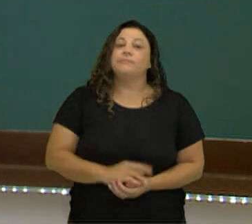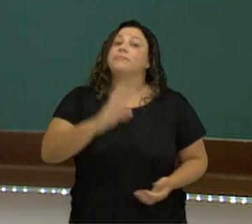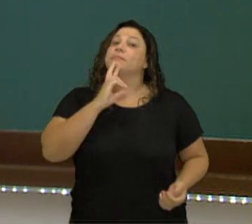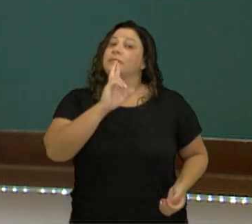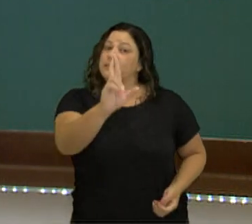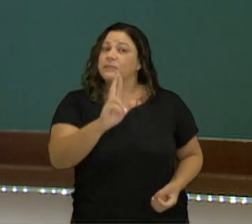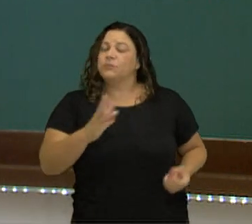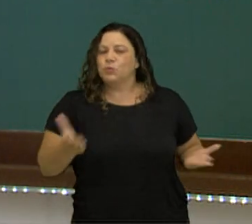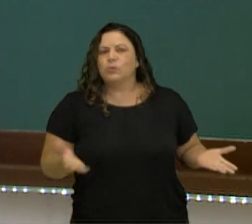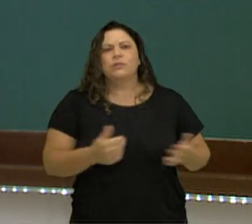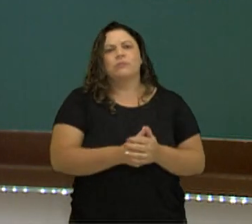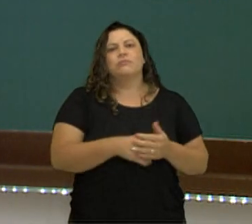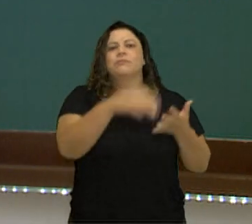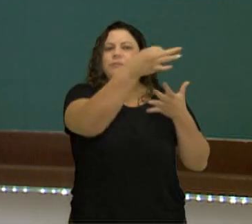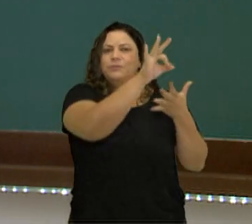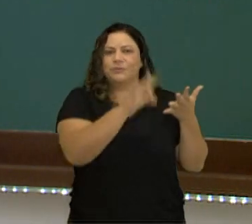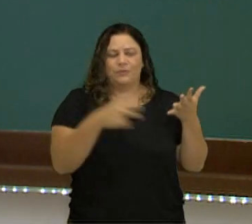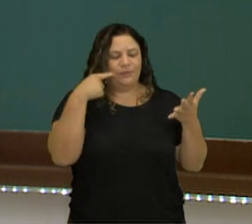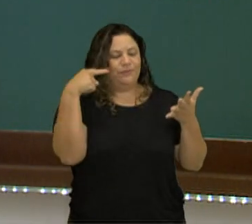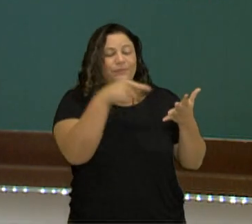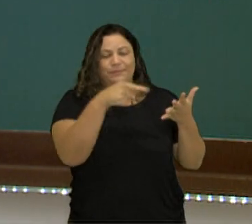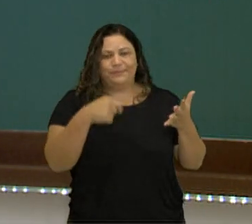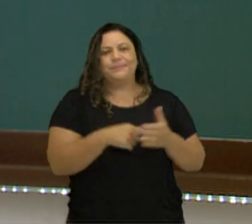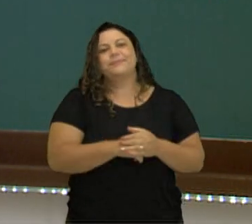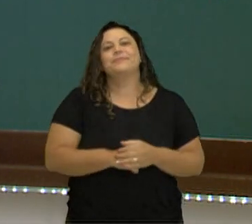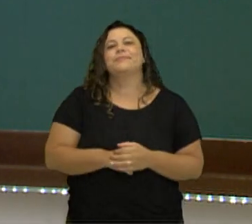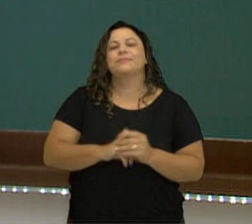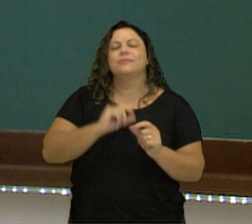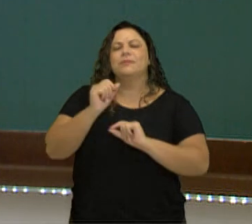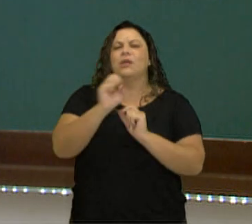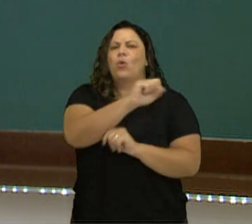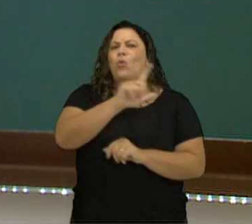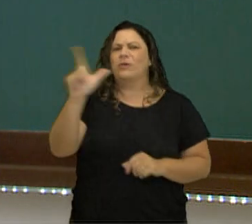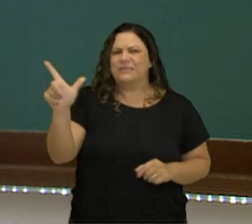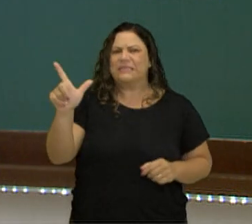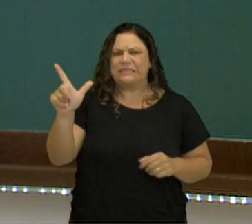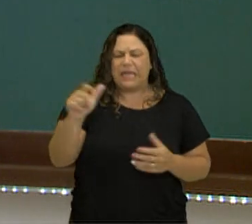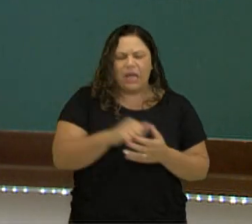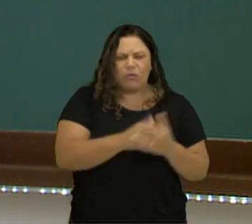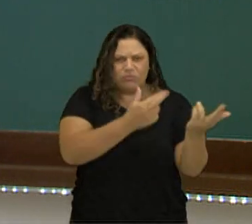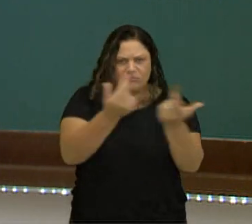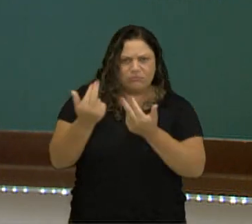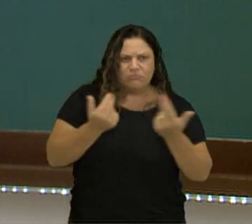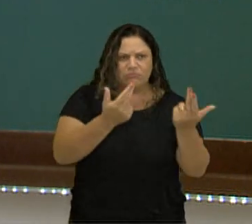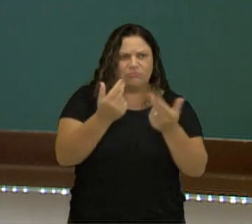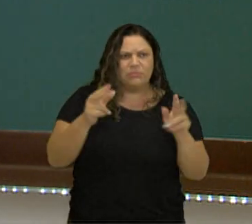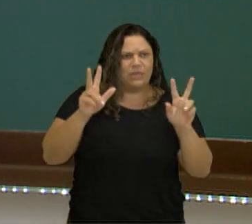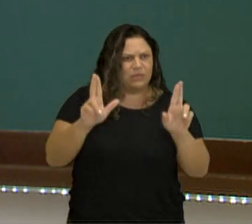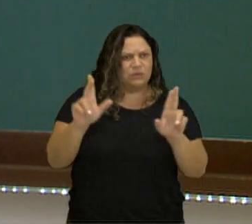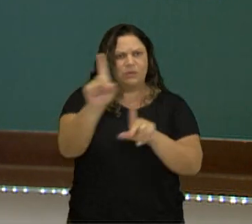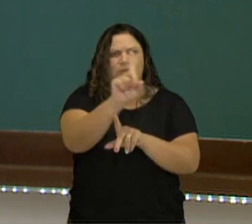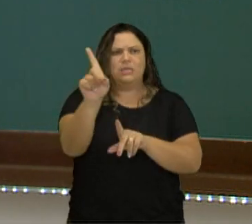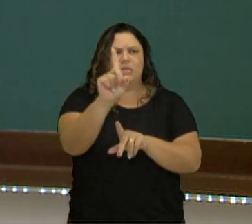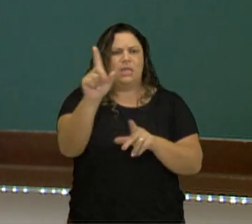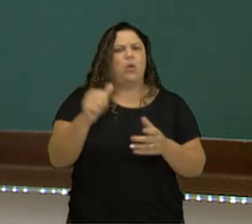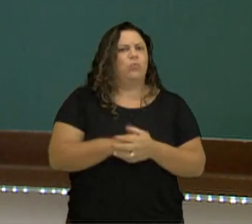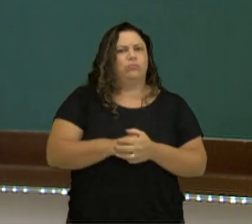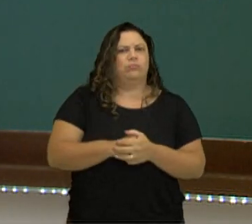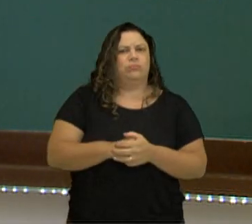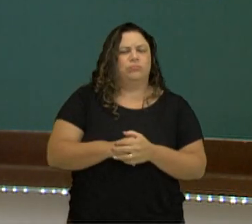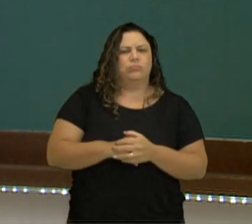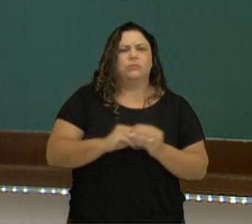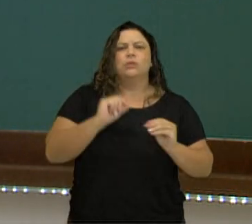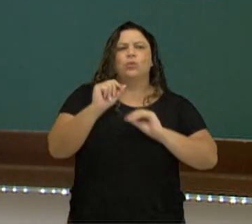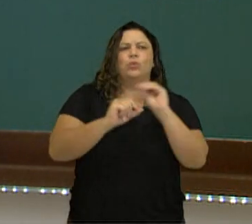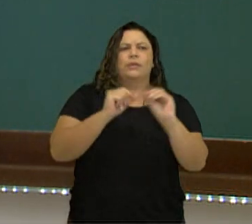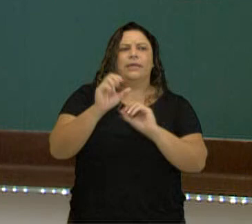Respondeu? Vamos conferir então? O sal de mesa e o sódio são a mesma substância? Não. O sal de